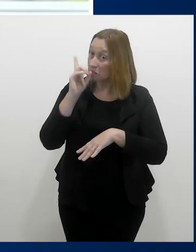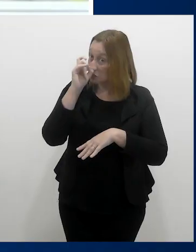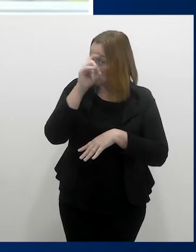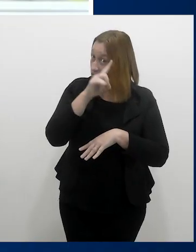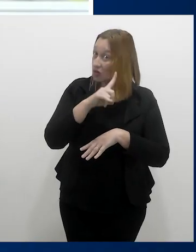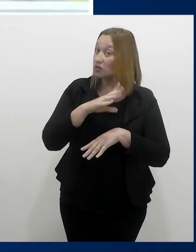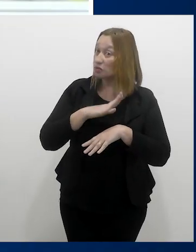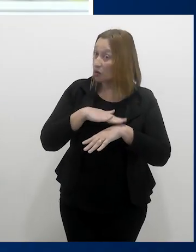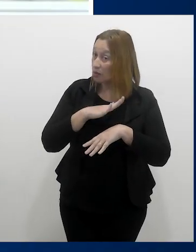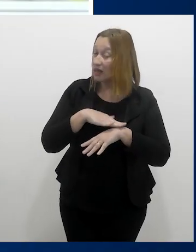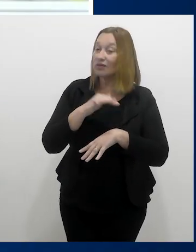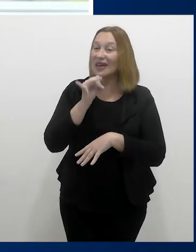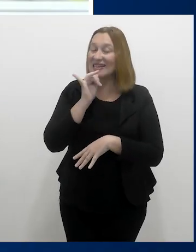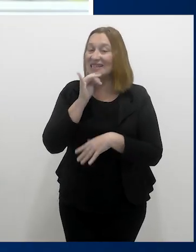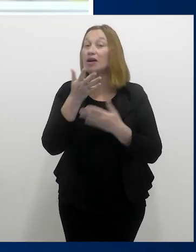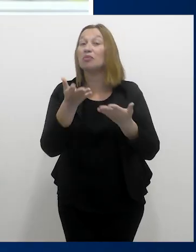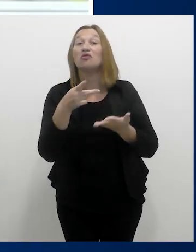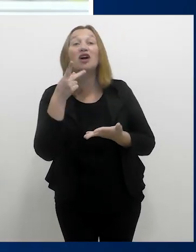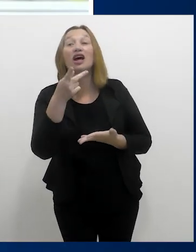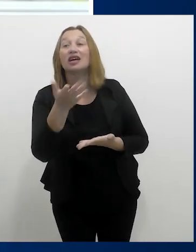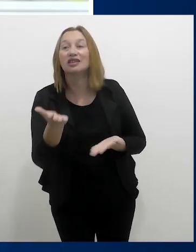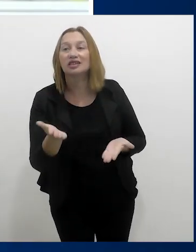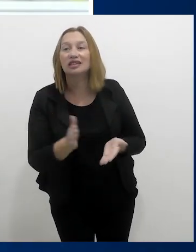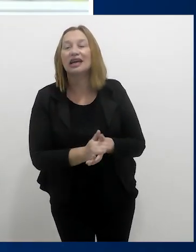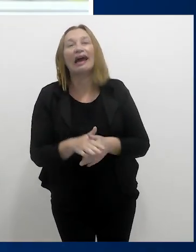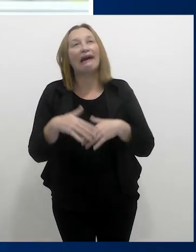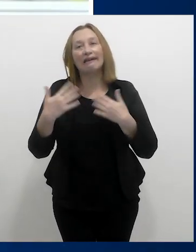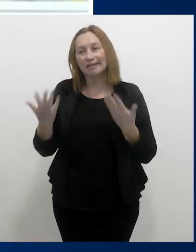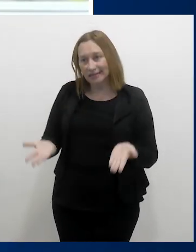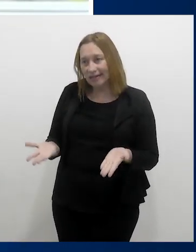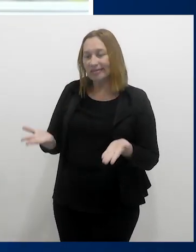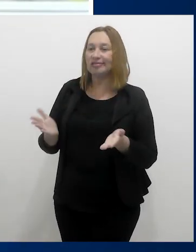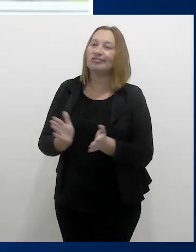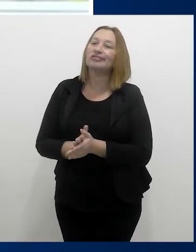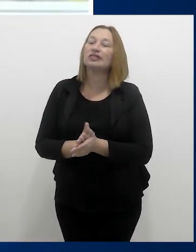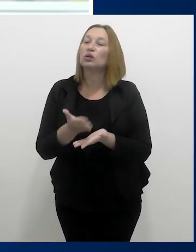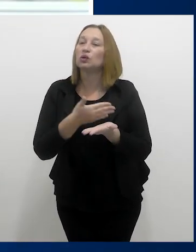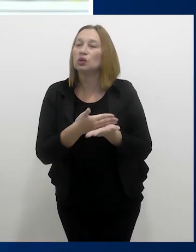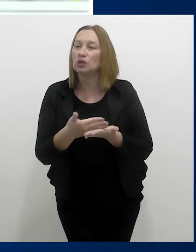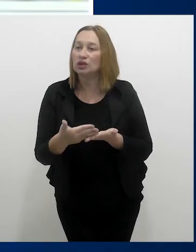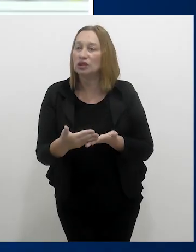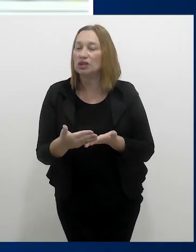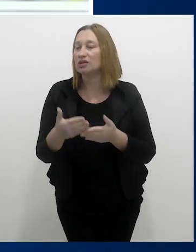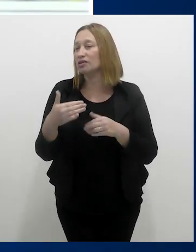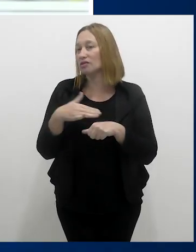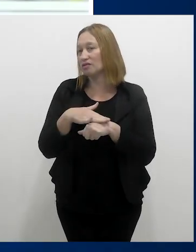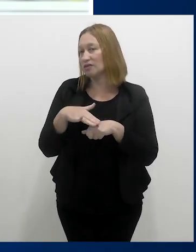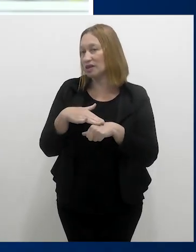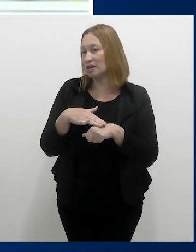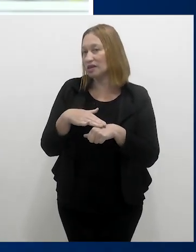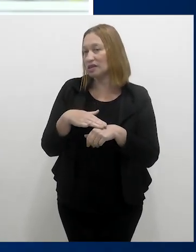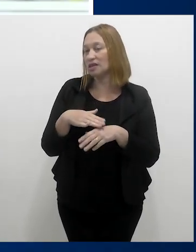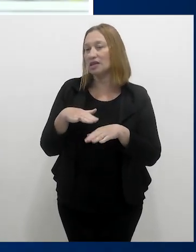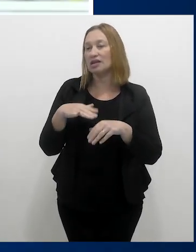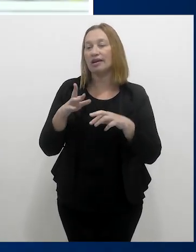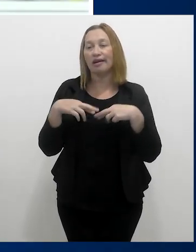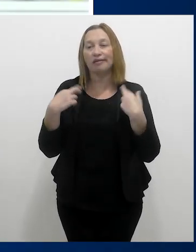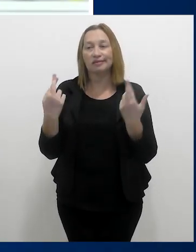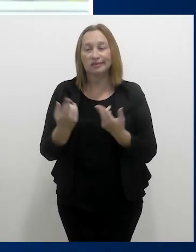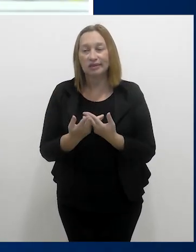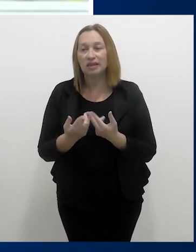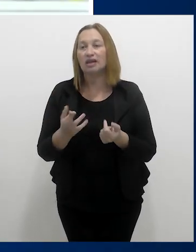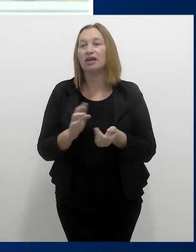no começo. Por Dá exemplo, exemplo? Ah, pronto, você já falou. então, no começo, quando a gente começou a se